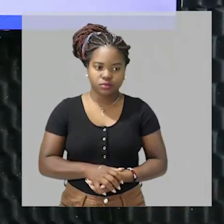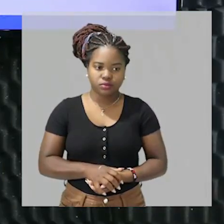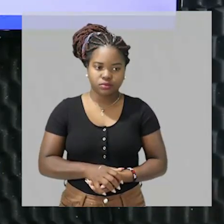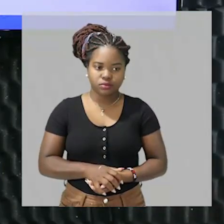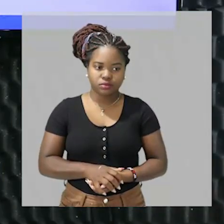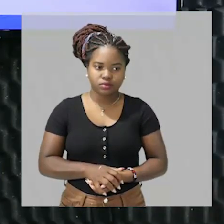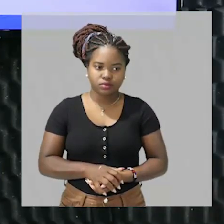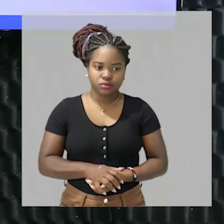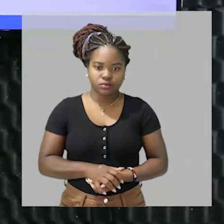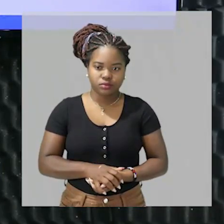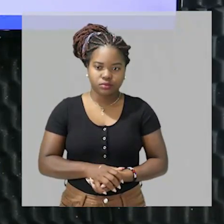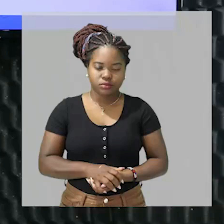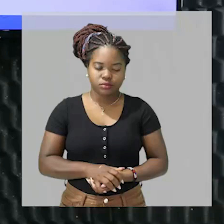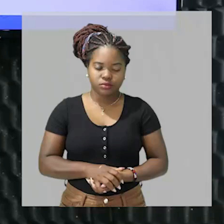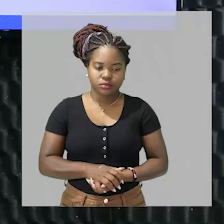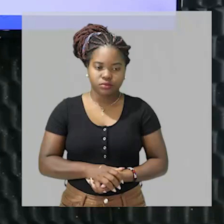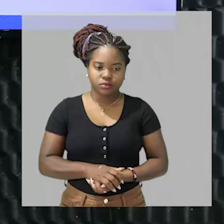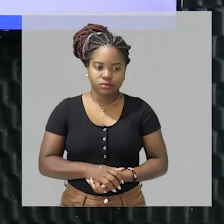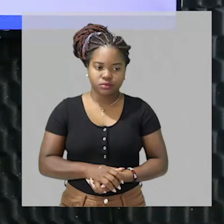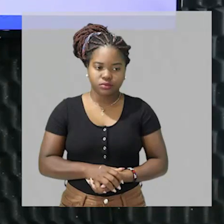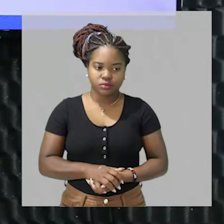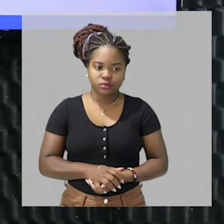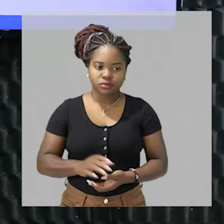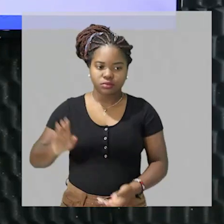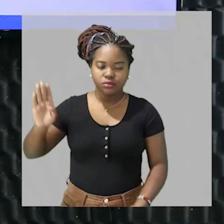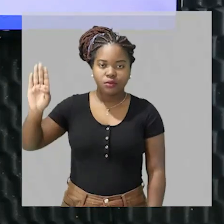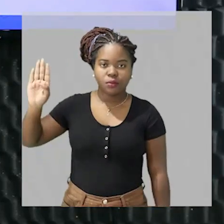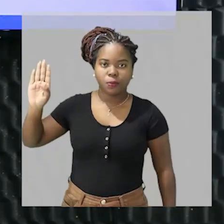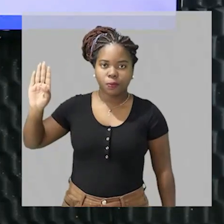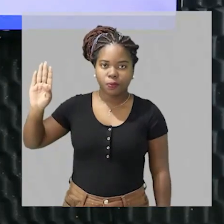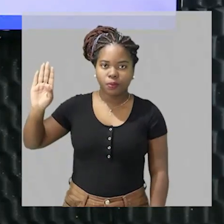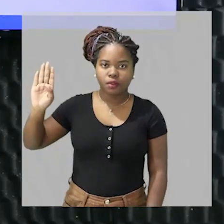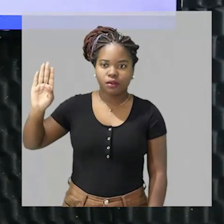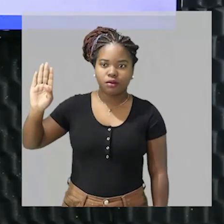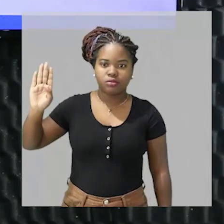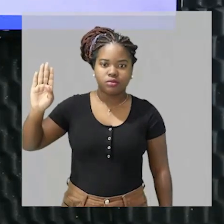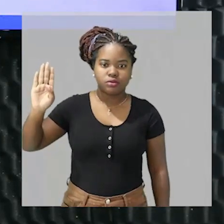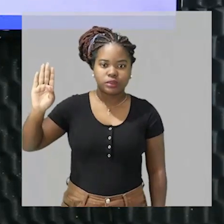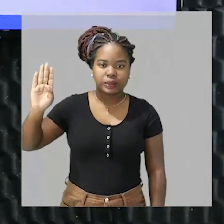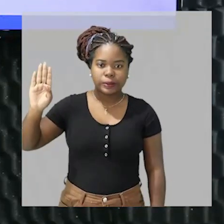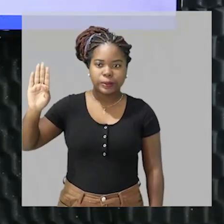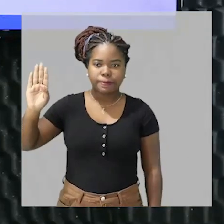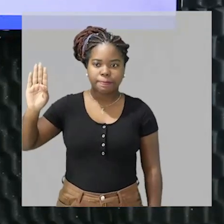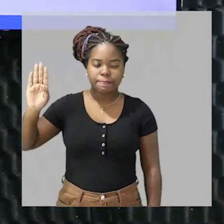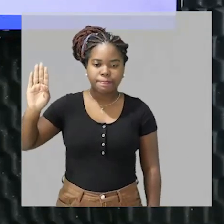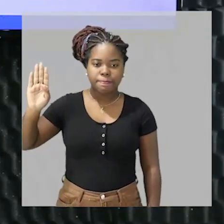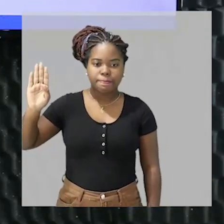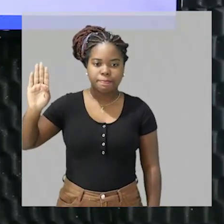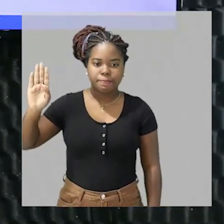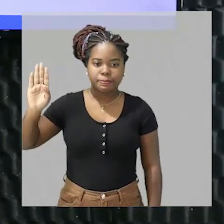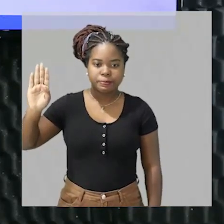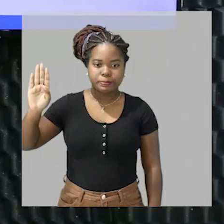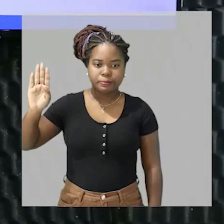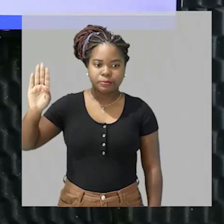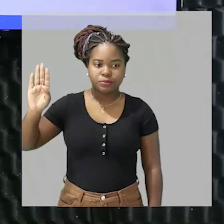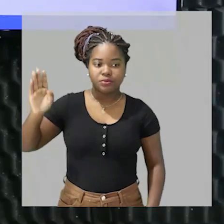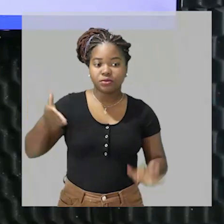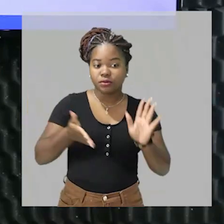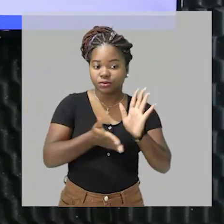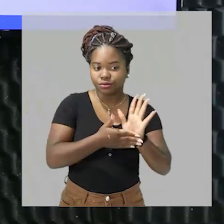Marilá Dardot, porque o observador da obra atua como seu criador. A proposta